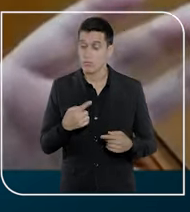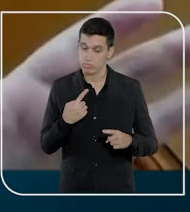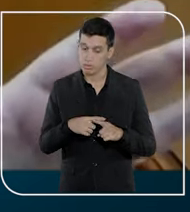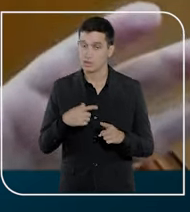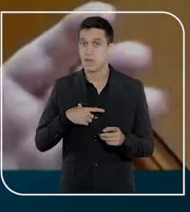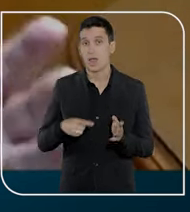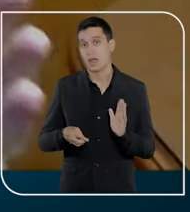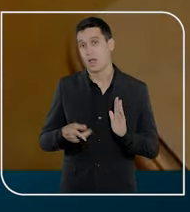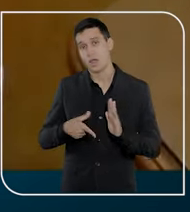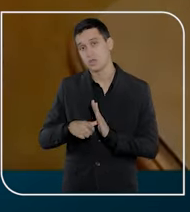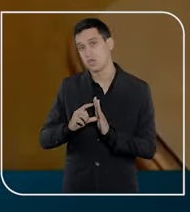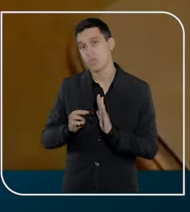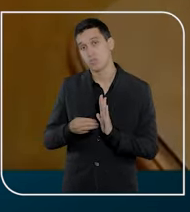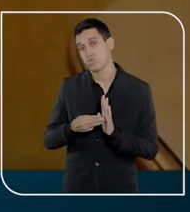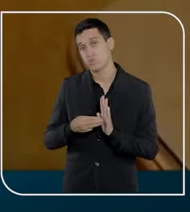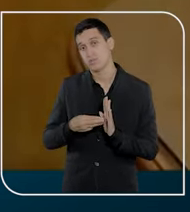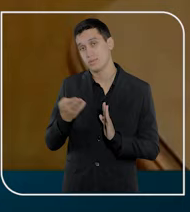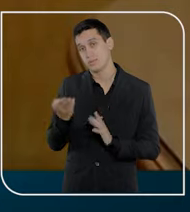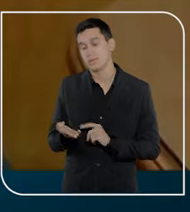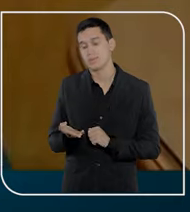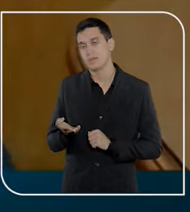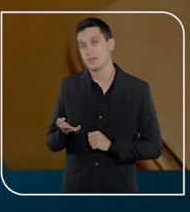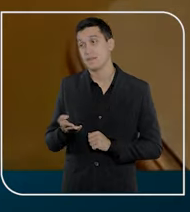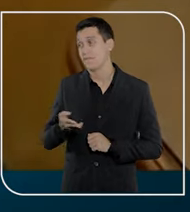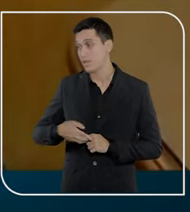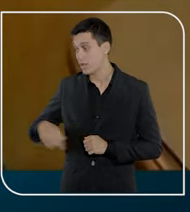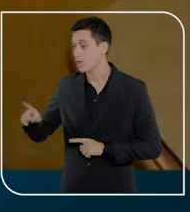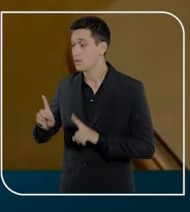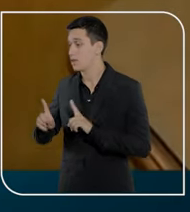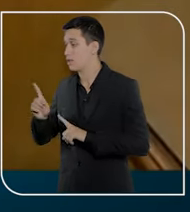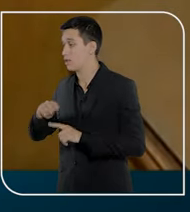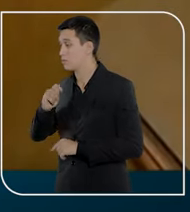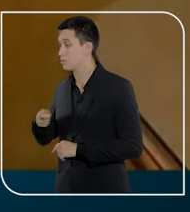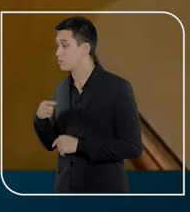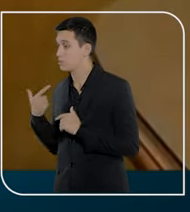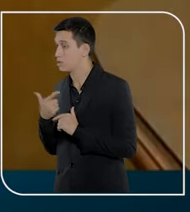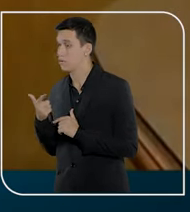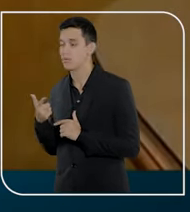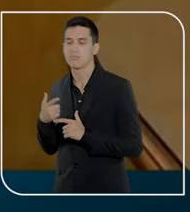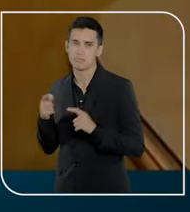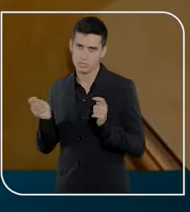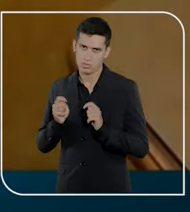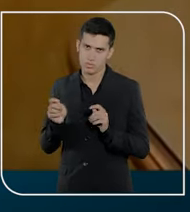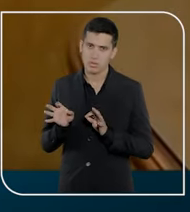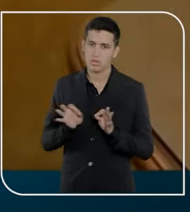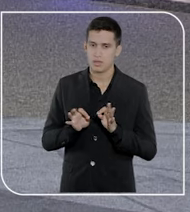motivo para isso. Foi para o leilão, não deu licitante, eu ainda posso adjudicar.